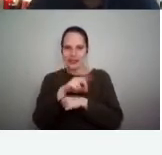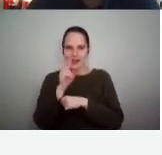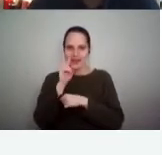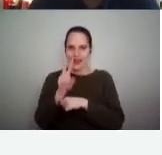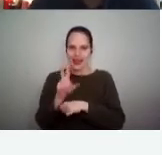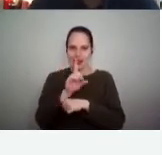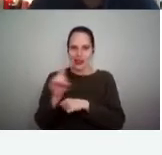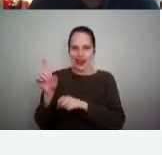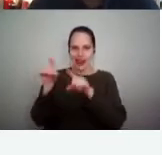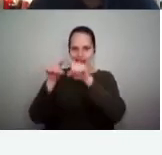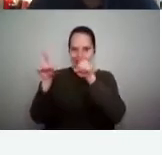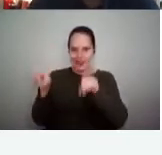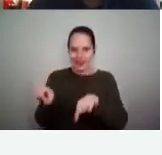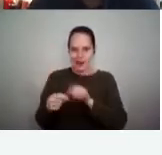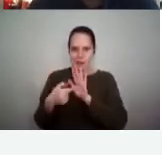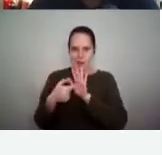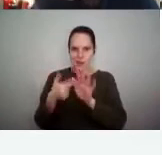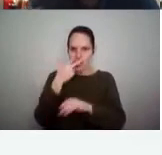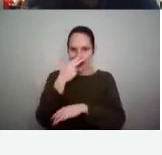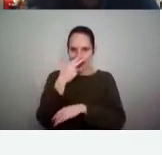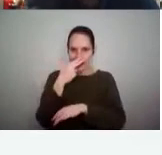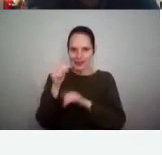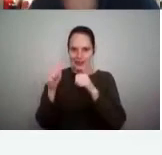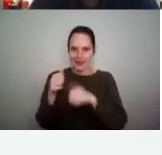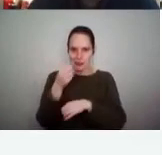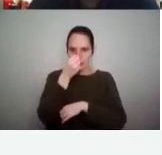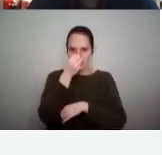também. Próximo.